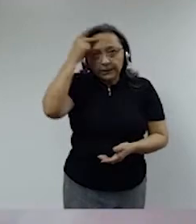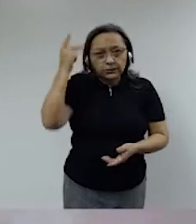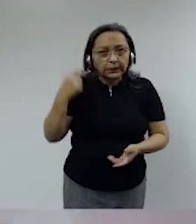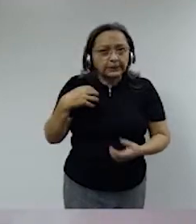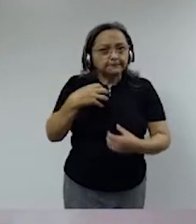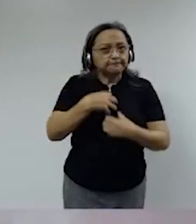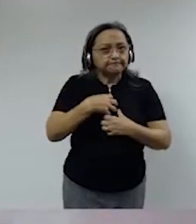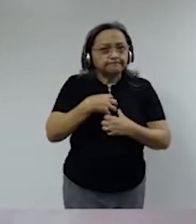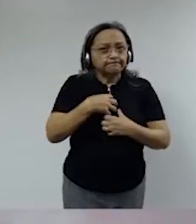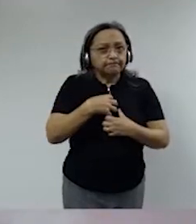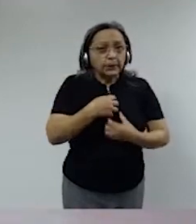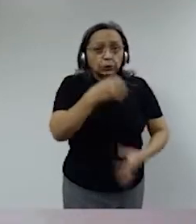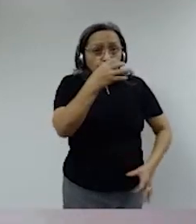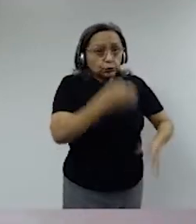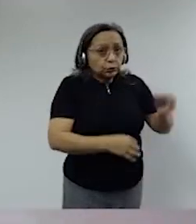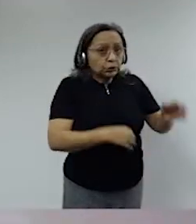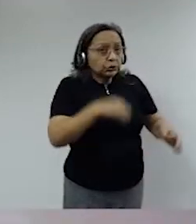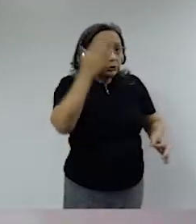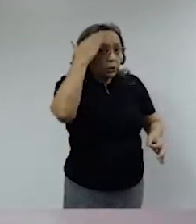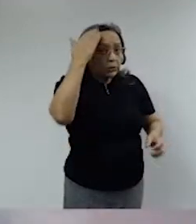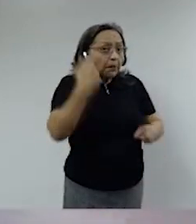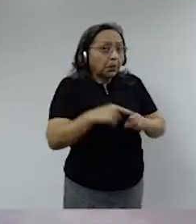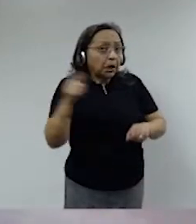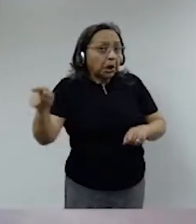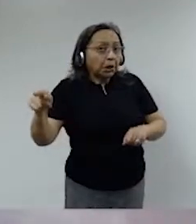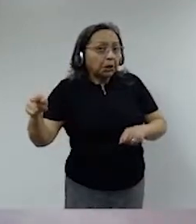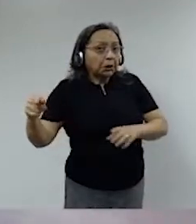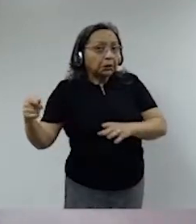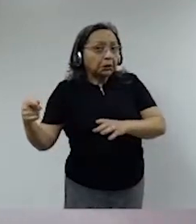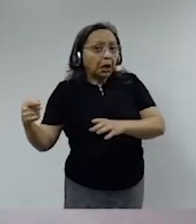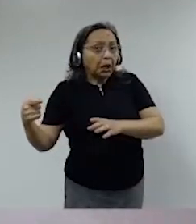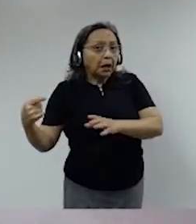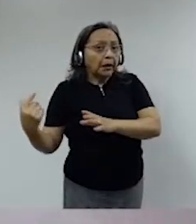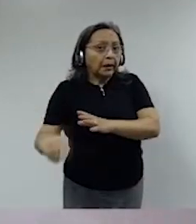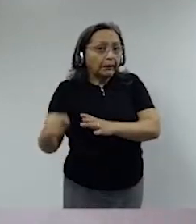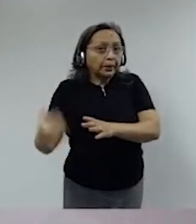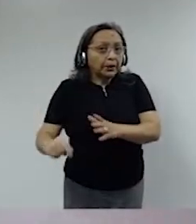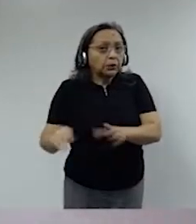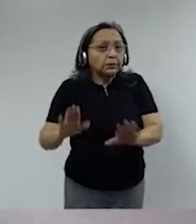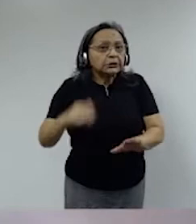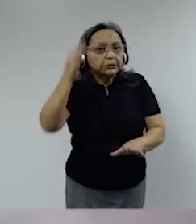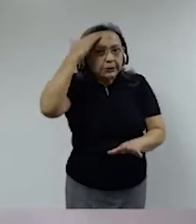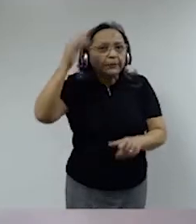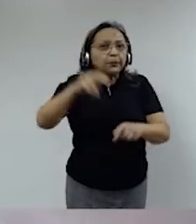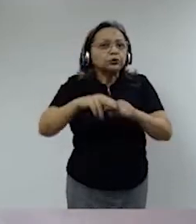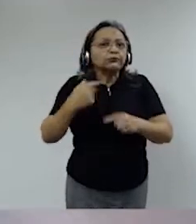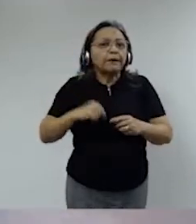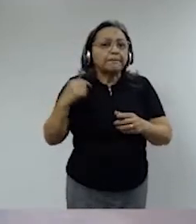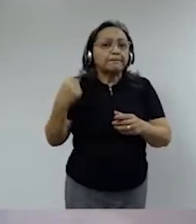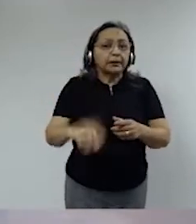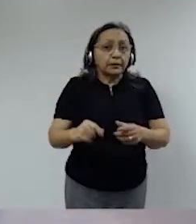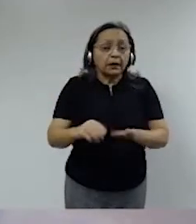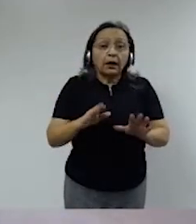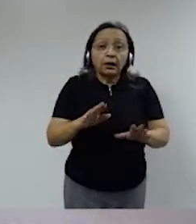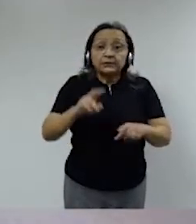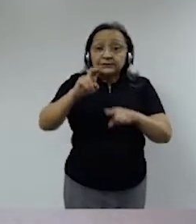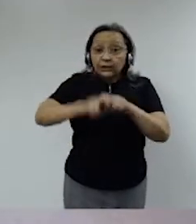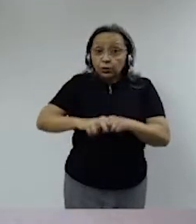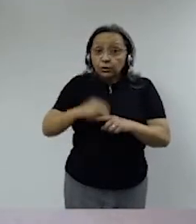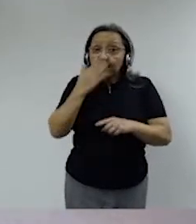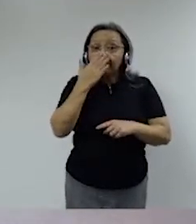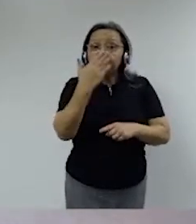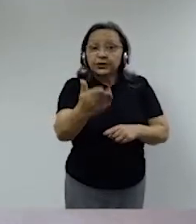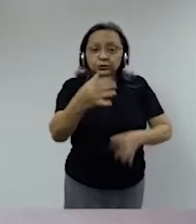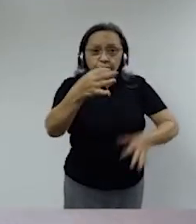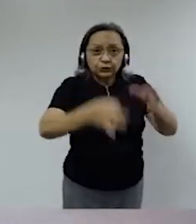juiz não sabe por que está batendo, mas ele sabe que está apanhando. Ou seja, se sentou ali, alguma aprontou. Ainda existe um pouco isso, né? Sobretudo no